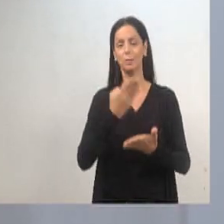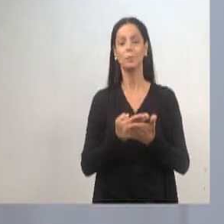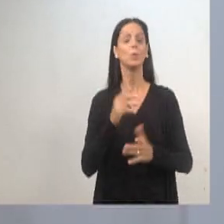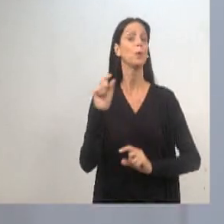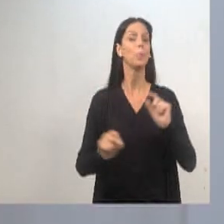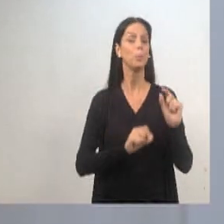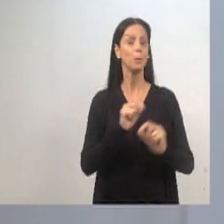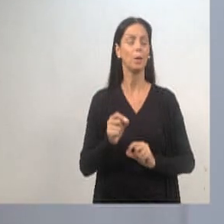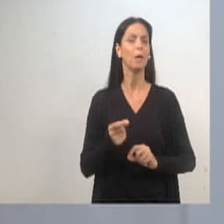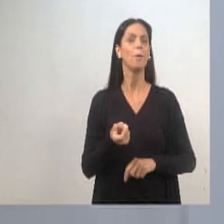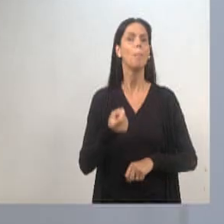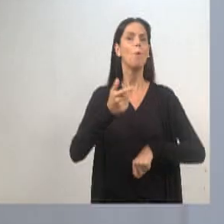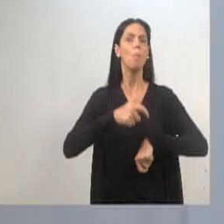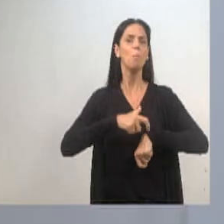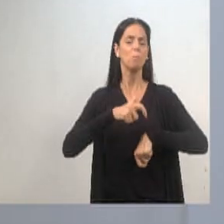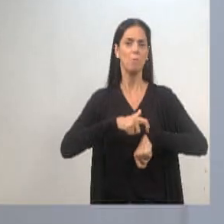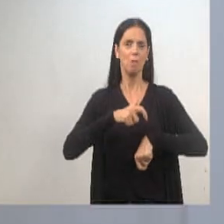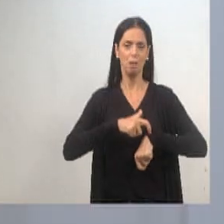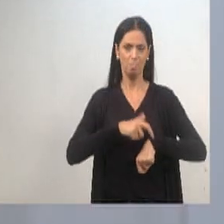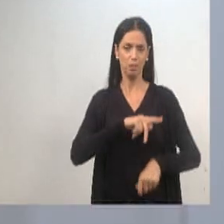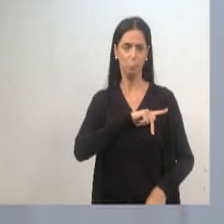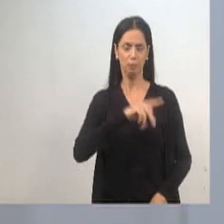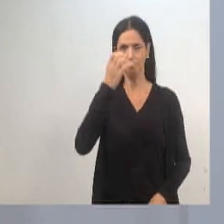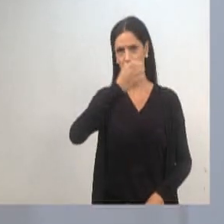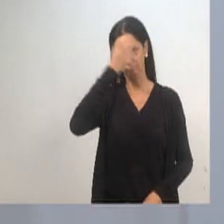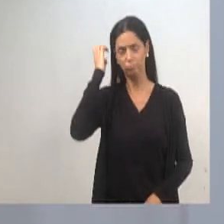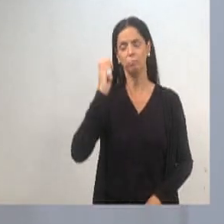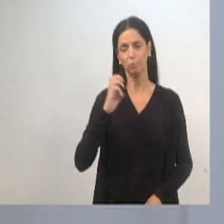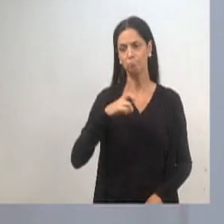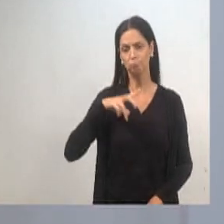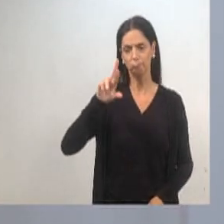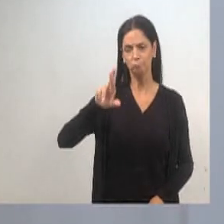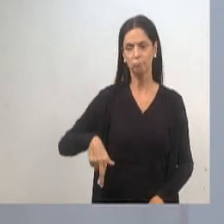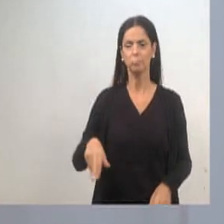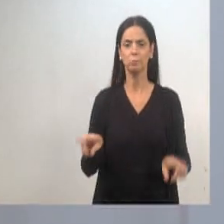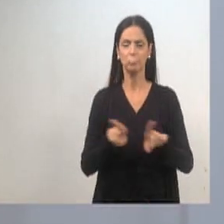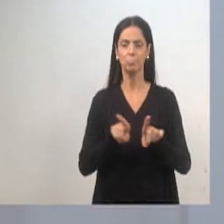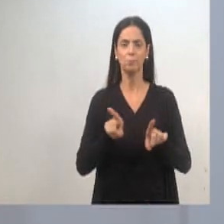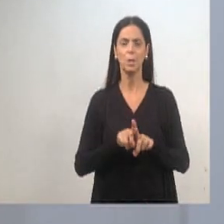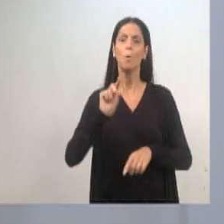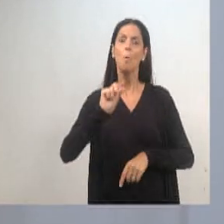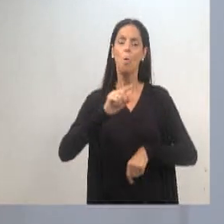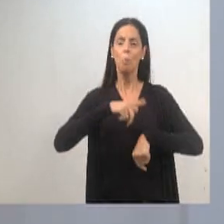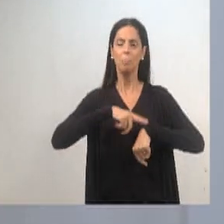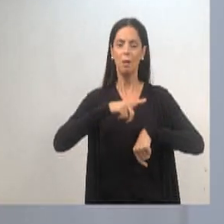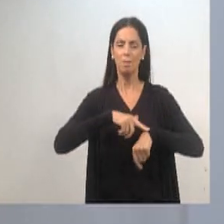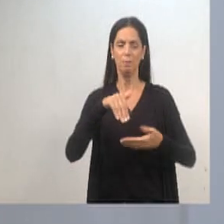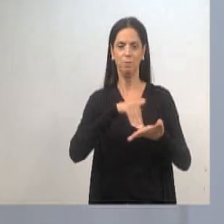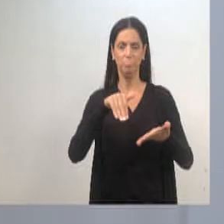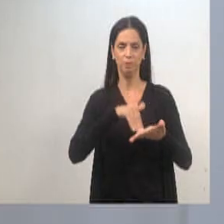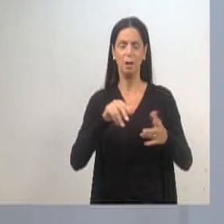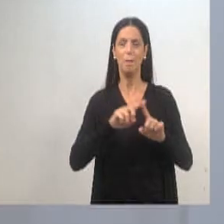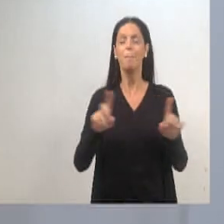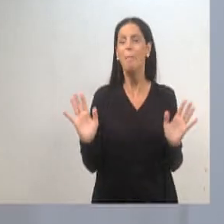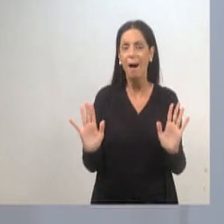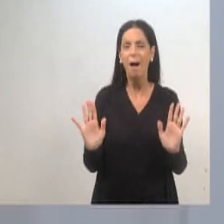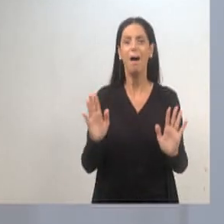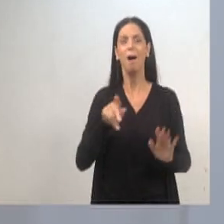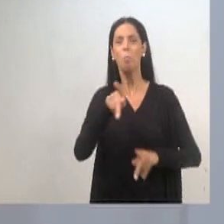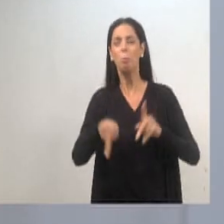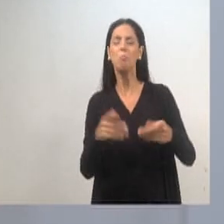é pouco tempo que está aqui o prefeito Egídio, é verdade, é pouco tempo que estão os secretários, mas a população, na verdade, ela não quer saber da